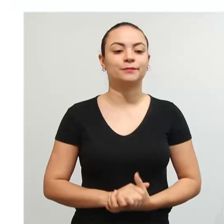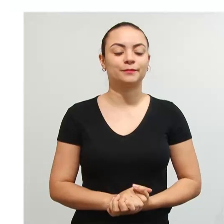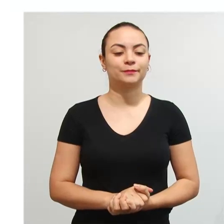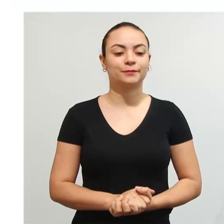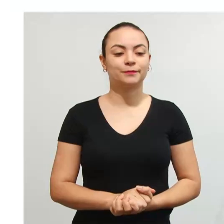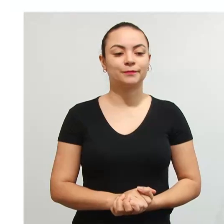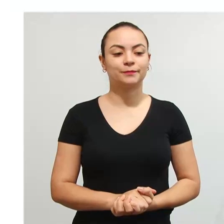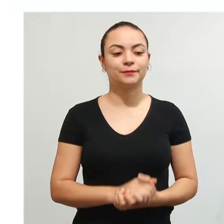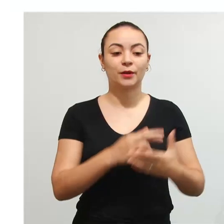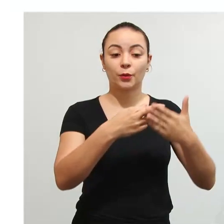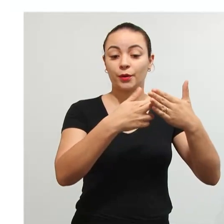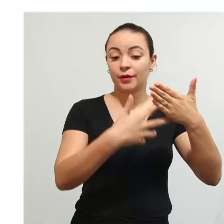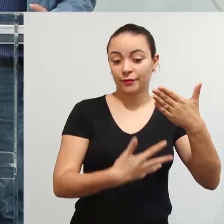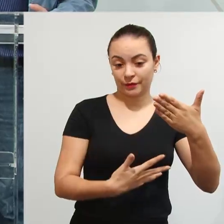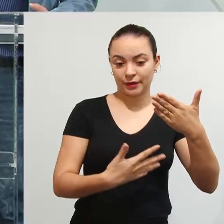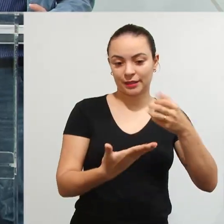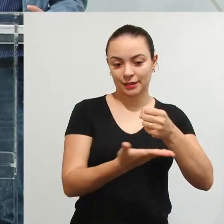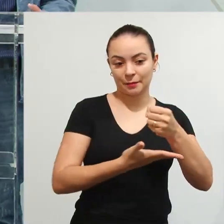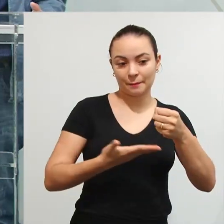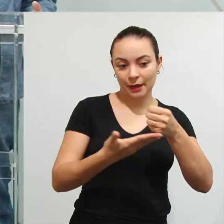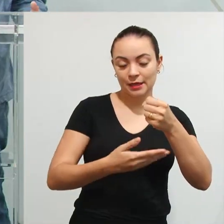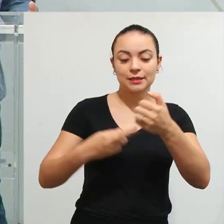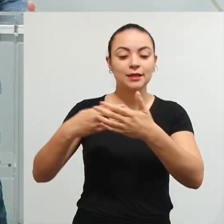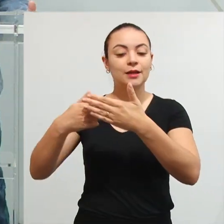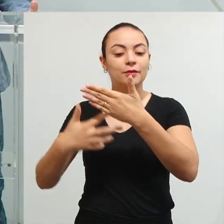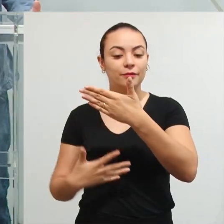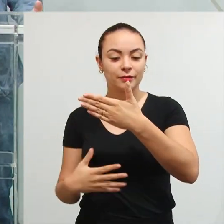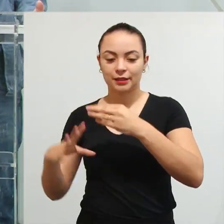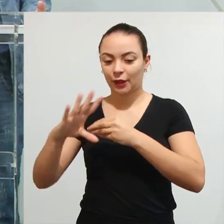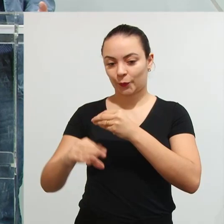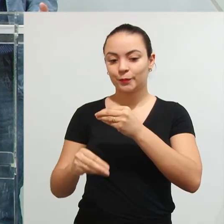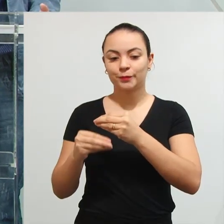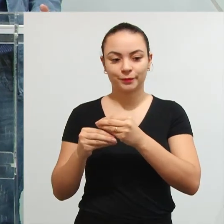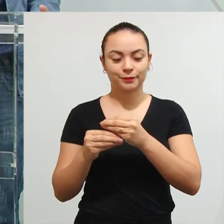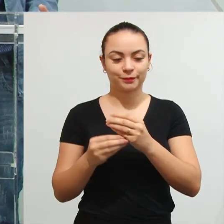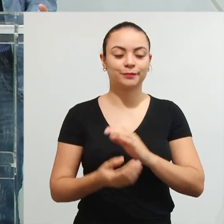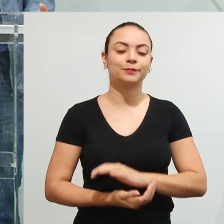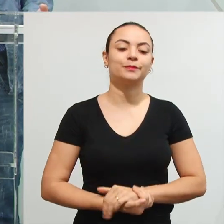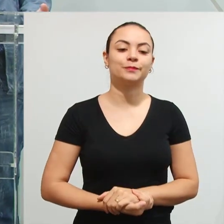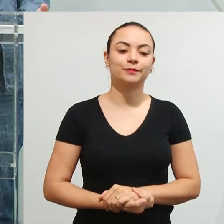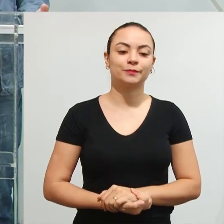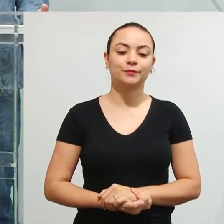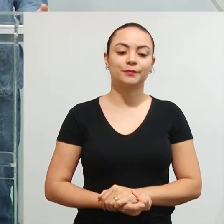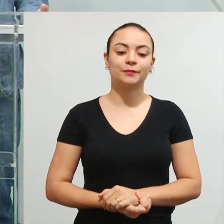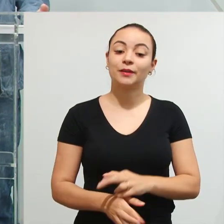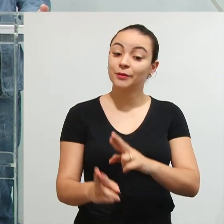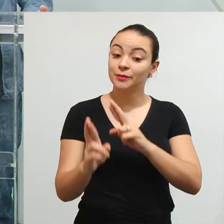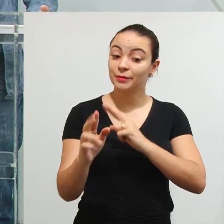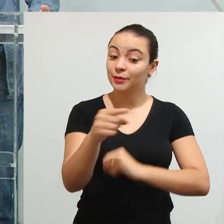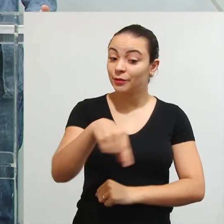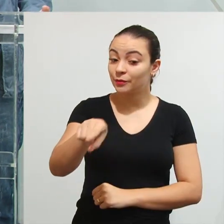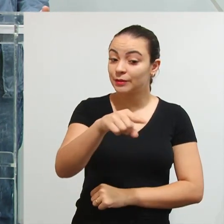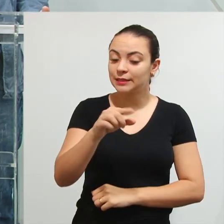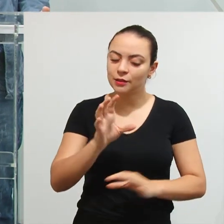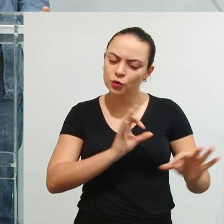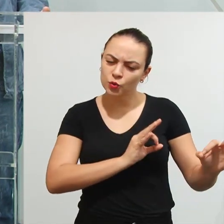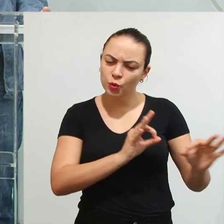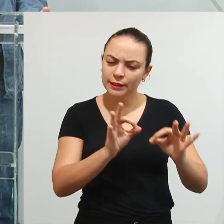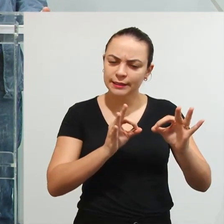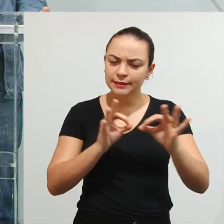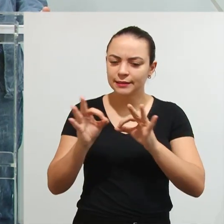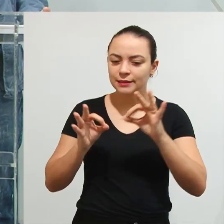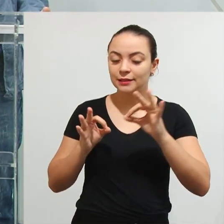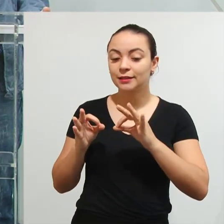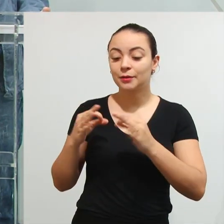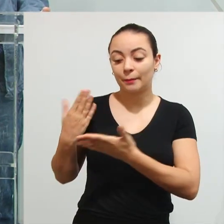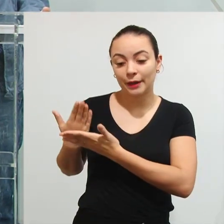Então, espero que vocês estejam já se preparando para essa aula, assistam às aulas da sequência, porque foram